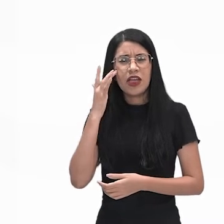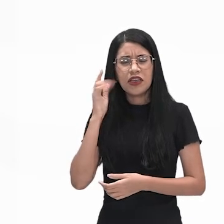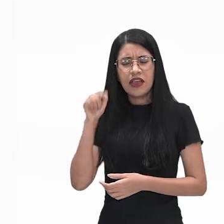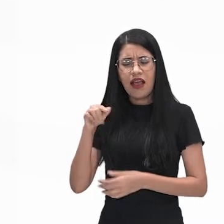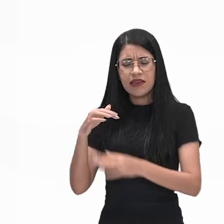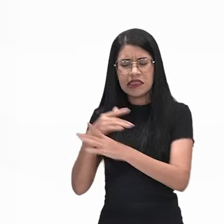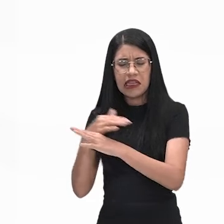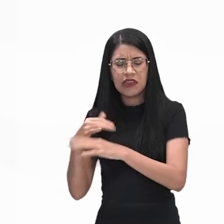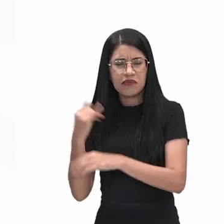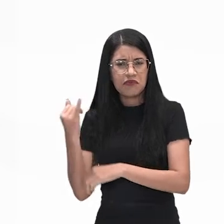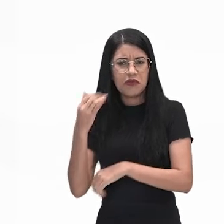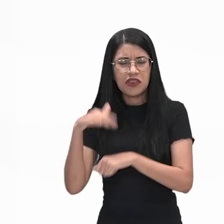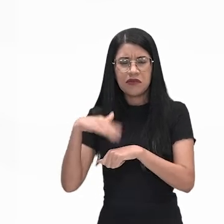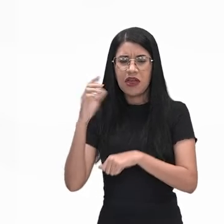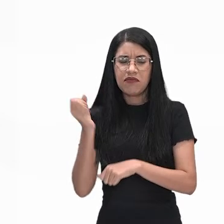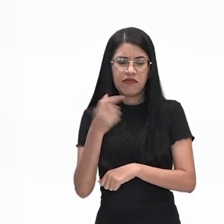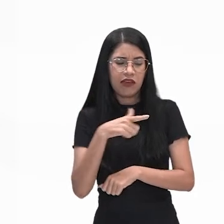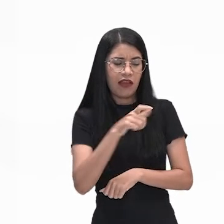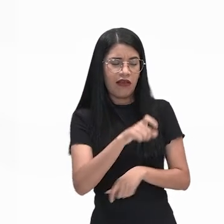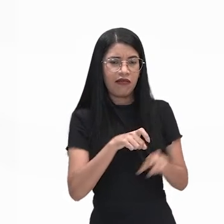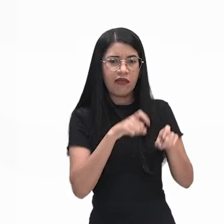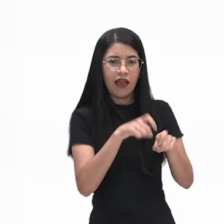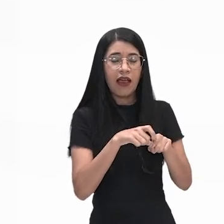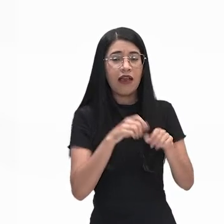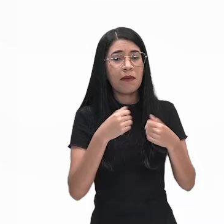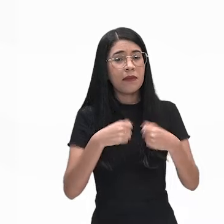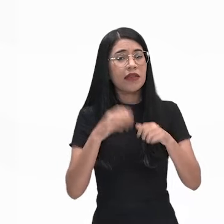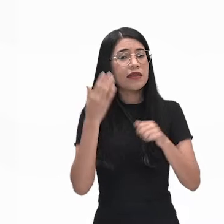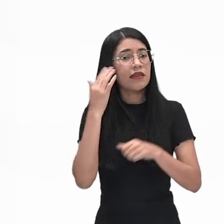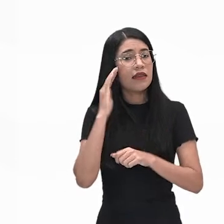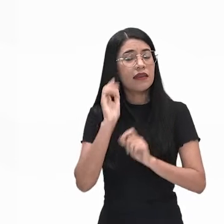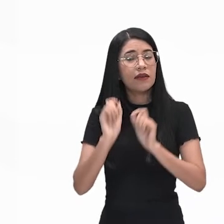urbano e o aparecimento das cidades, é claro que vai